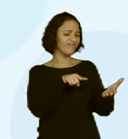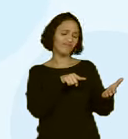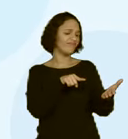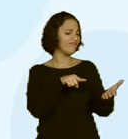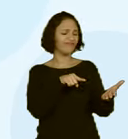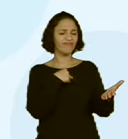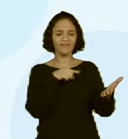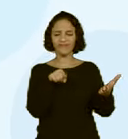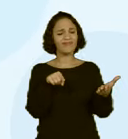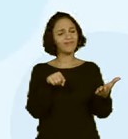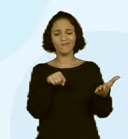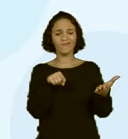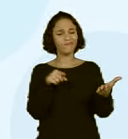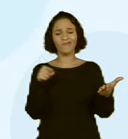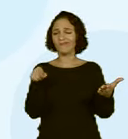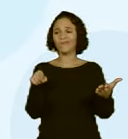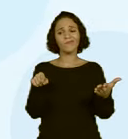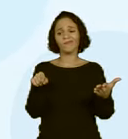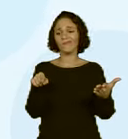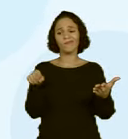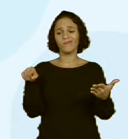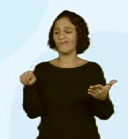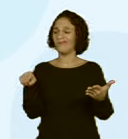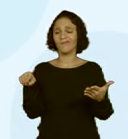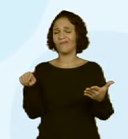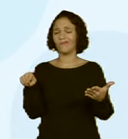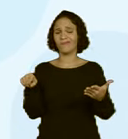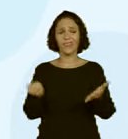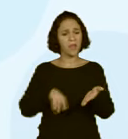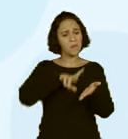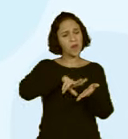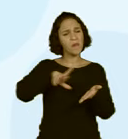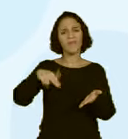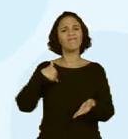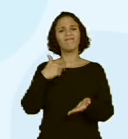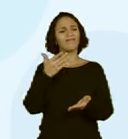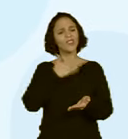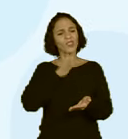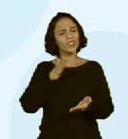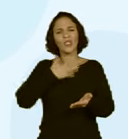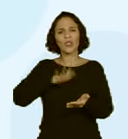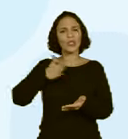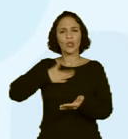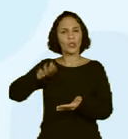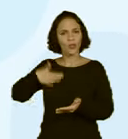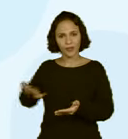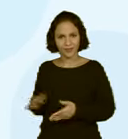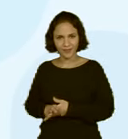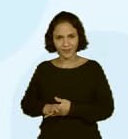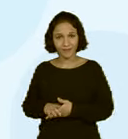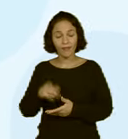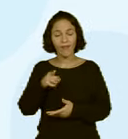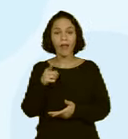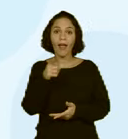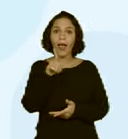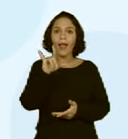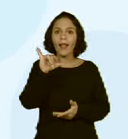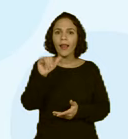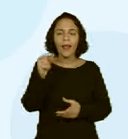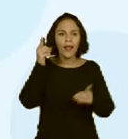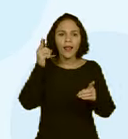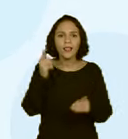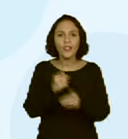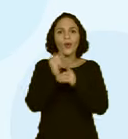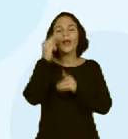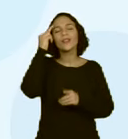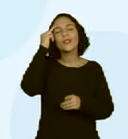asa atende ao desejo da Lia, nenhuma asa atende ao sonho da Lia. E aí ela descobre que ela